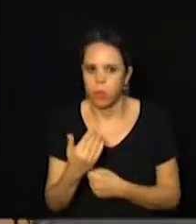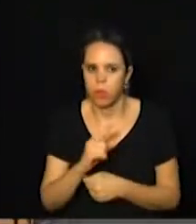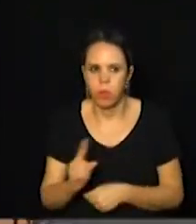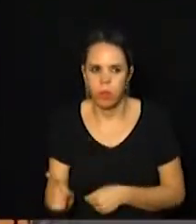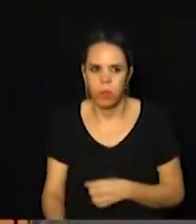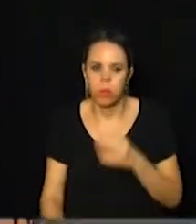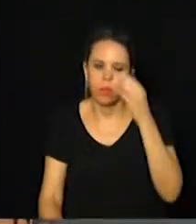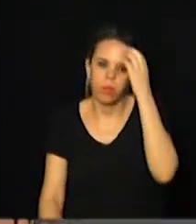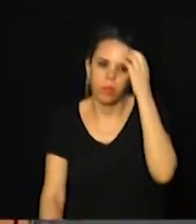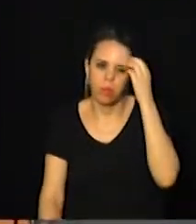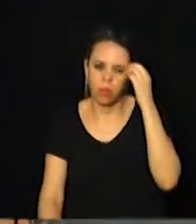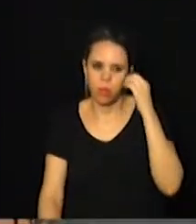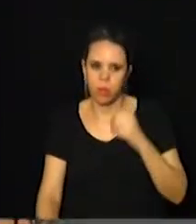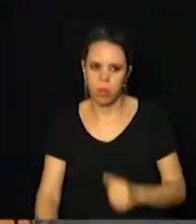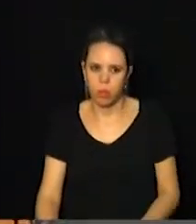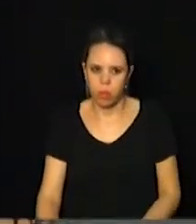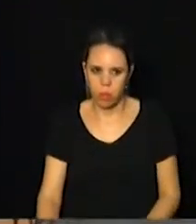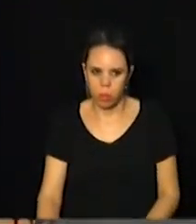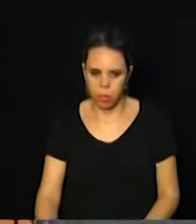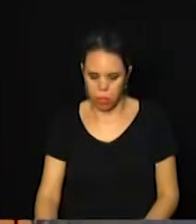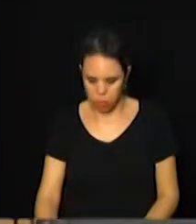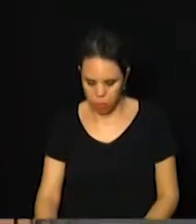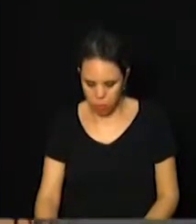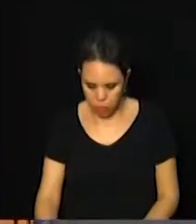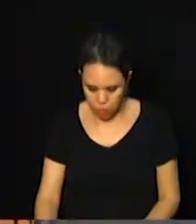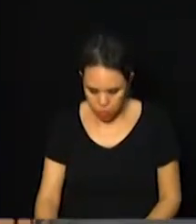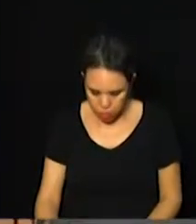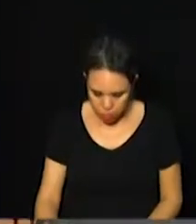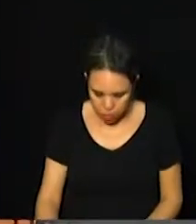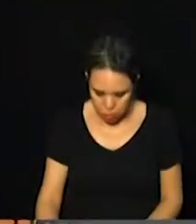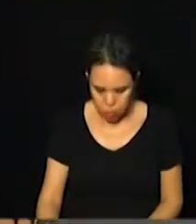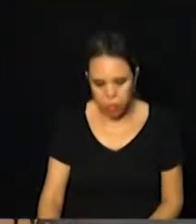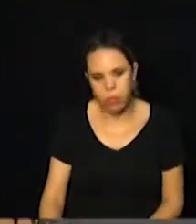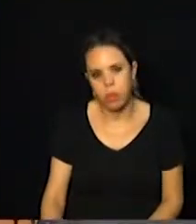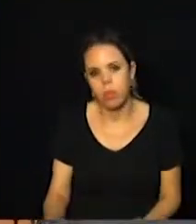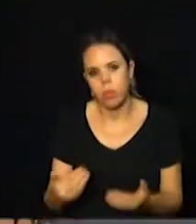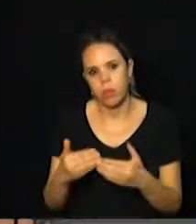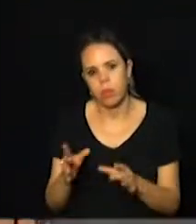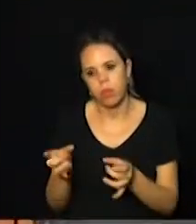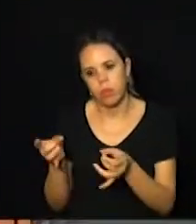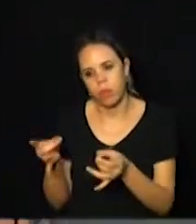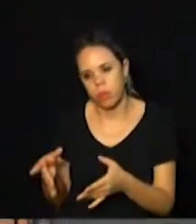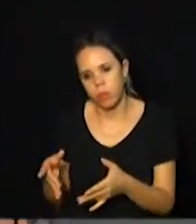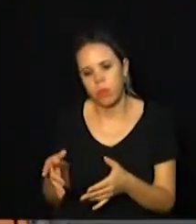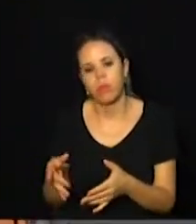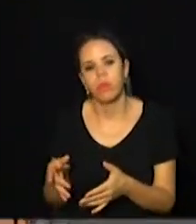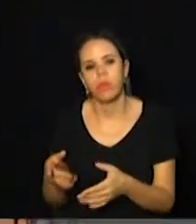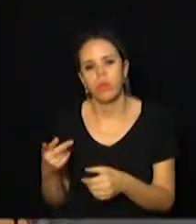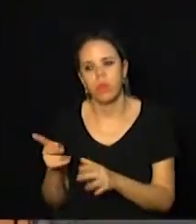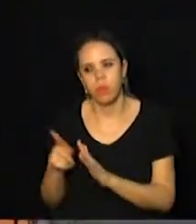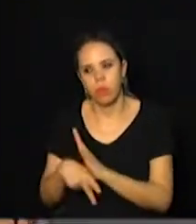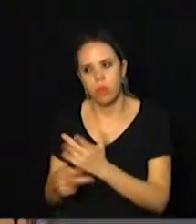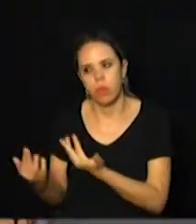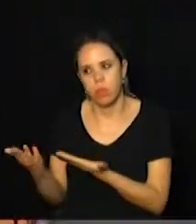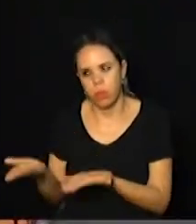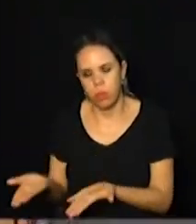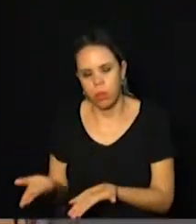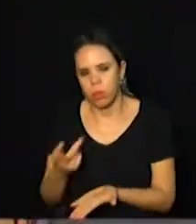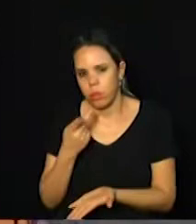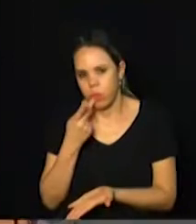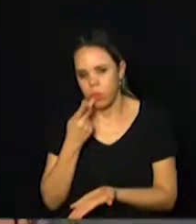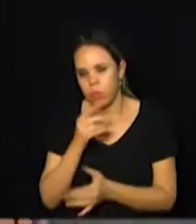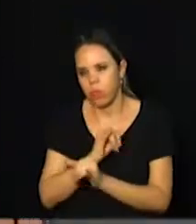tecnologia é eles eles lançam mão de mais de um de um projeto como esse